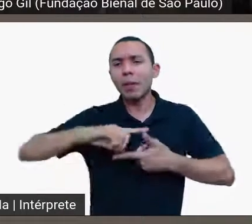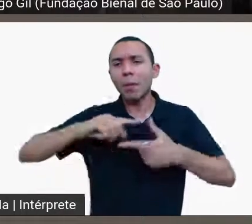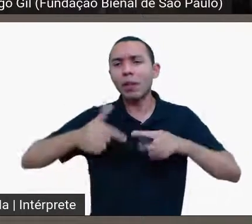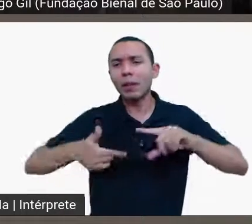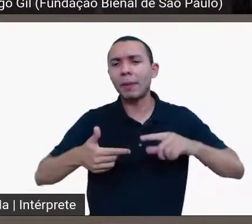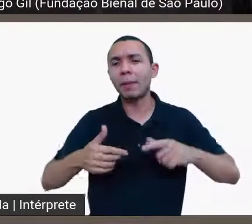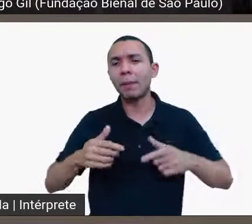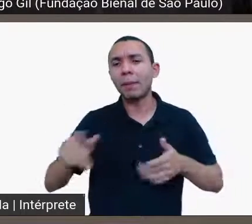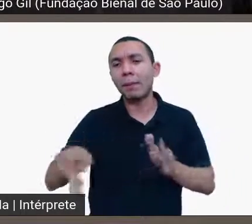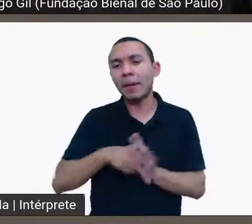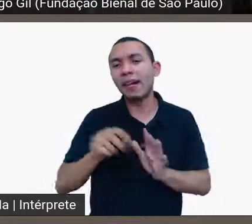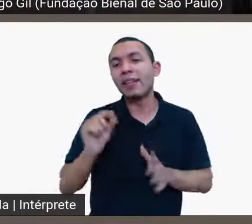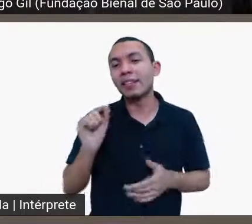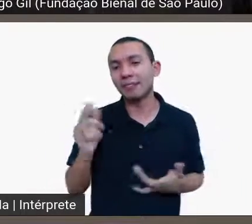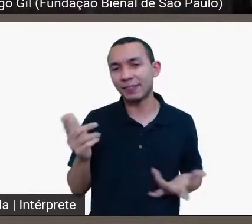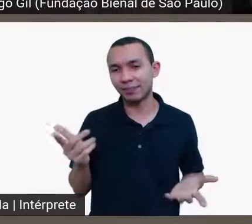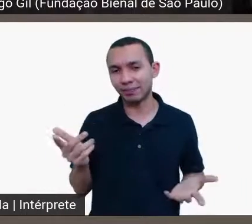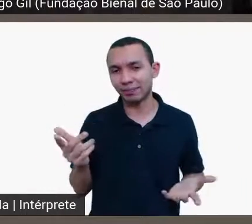assim. Desculpe.